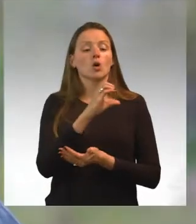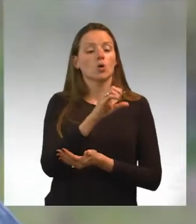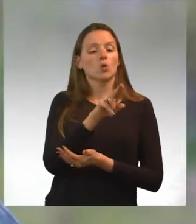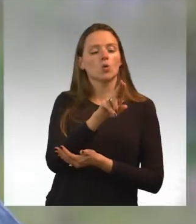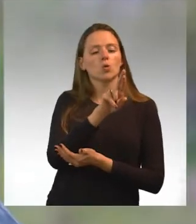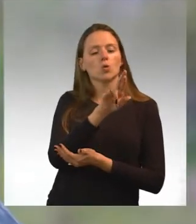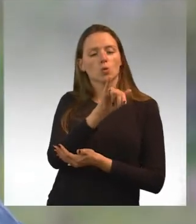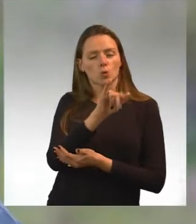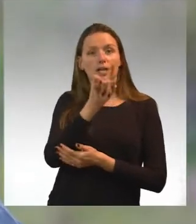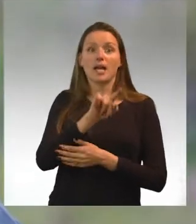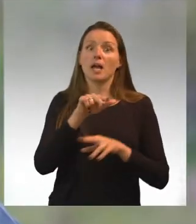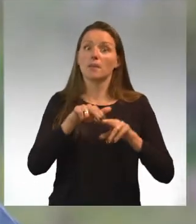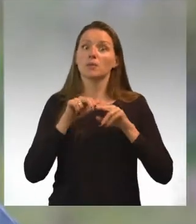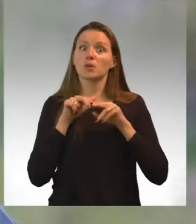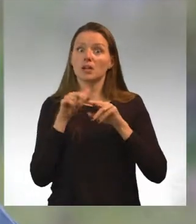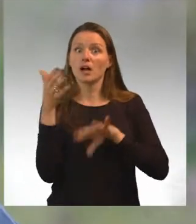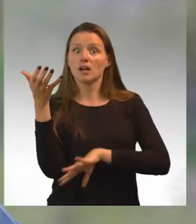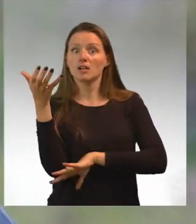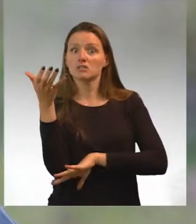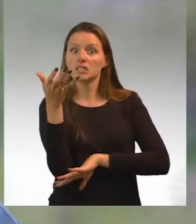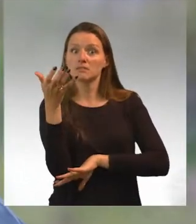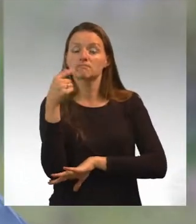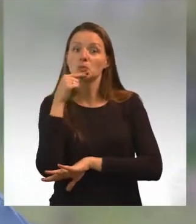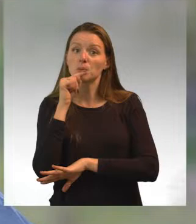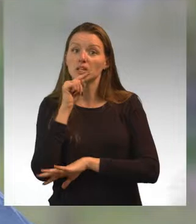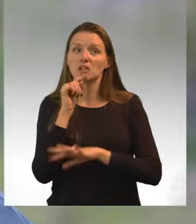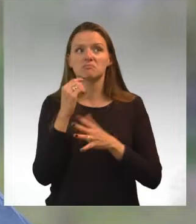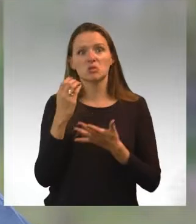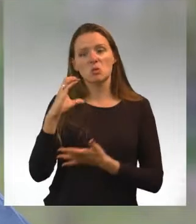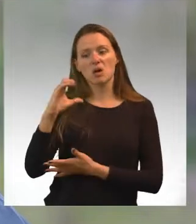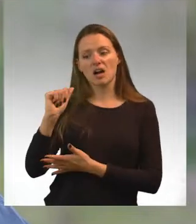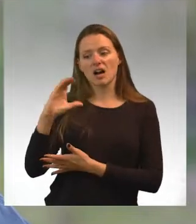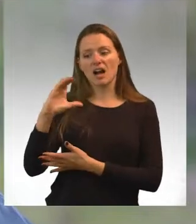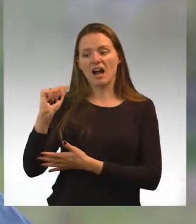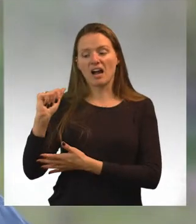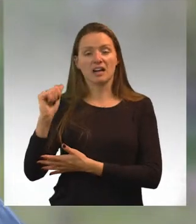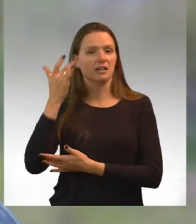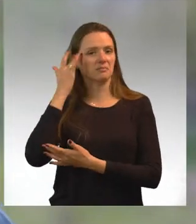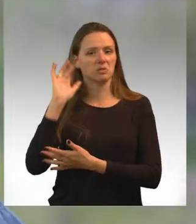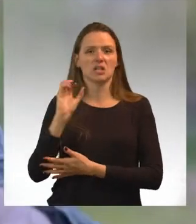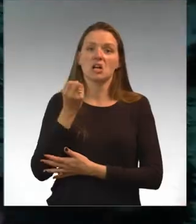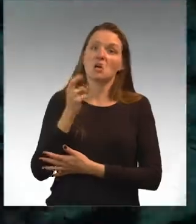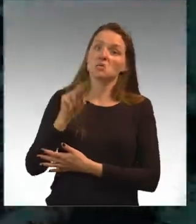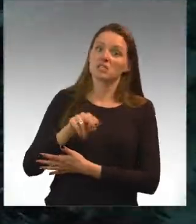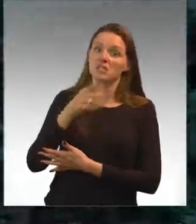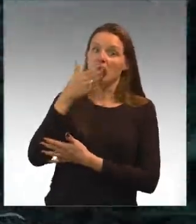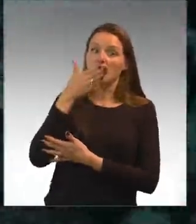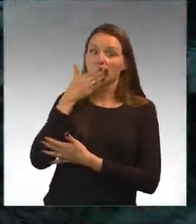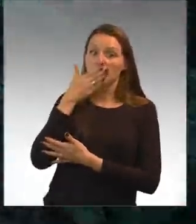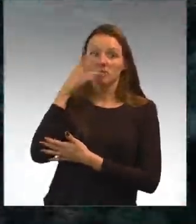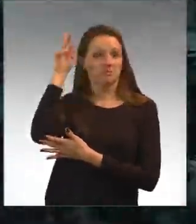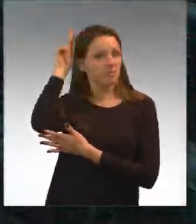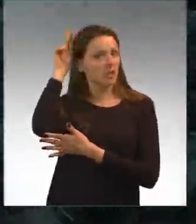do pinheiro. Agora, o caca, não sei o que quer dizer em Guarani ou Tupi-Guarani.